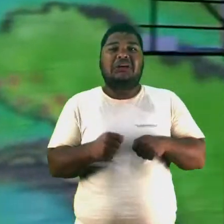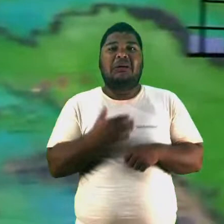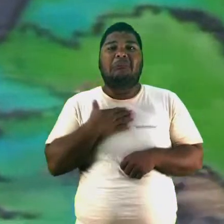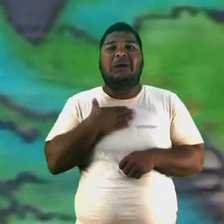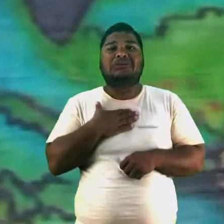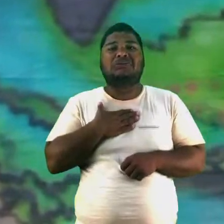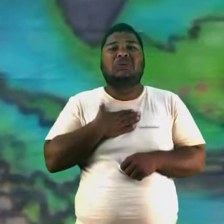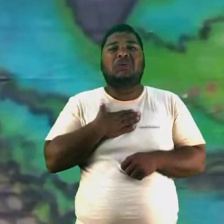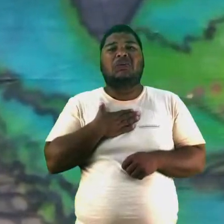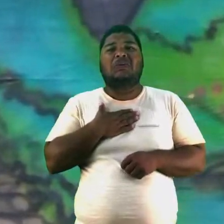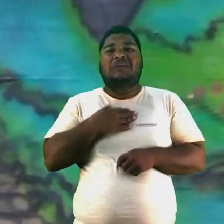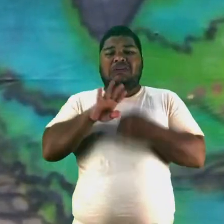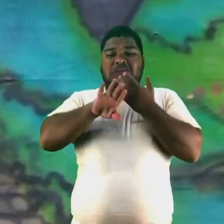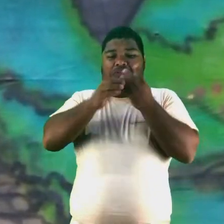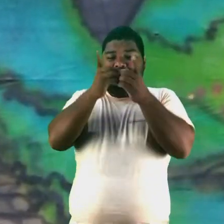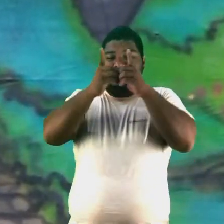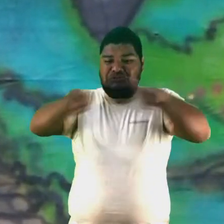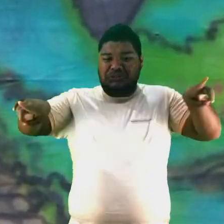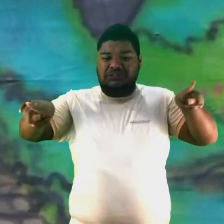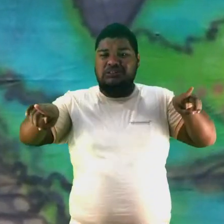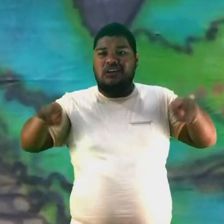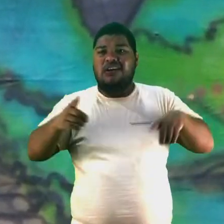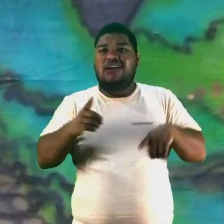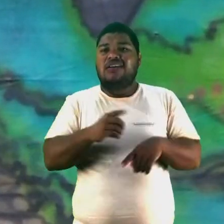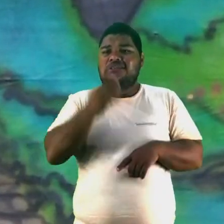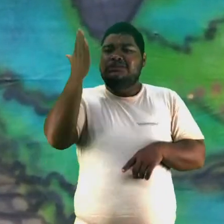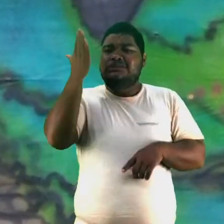pastor. Sabe o que está faltando para você? A